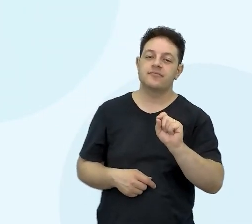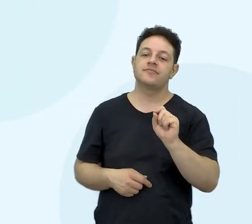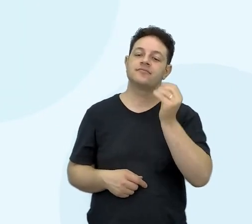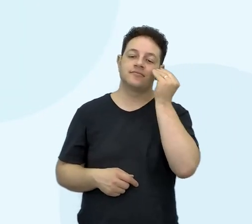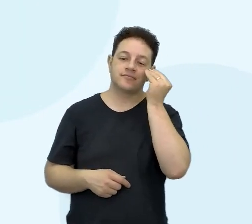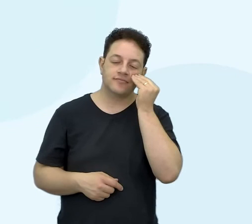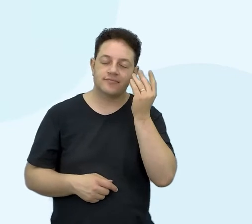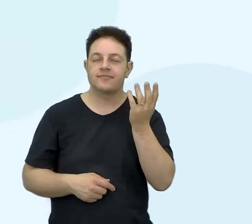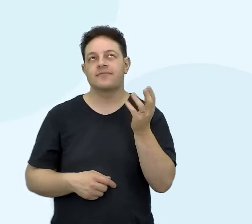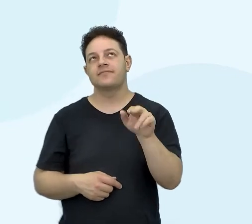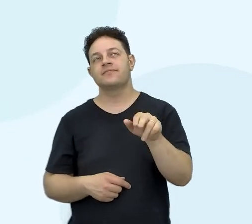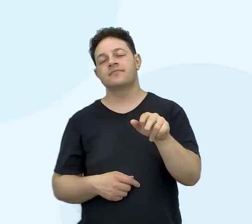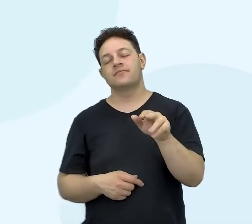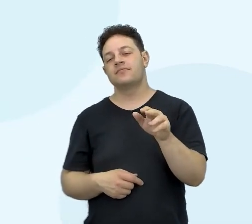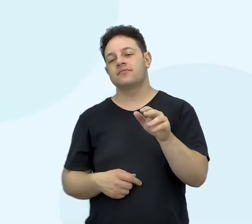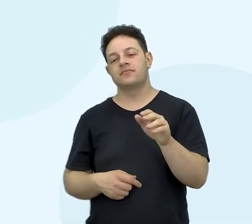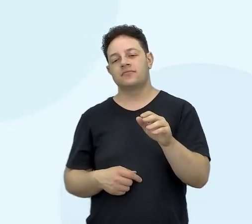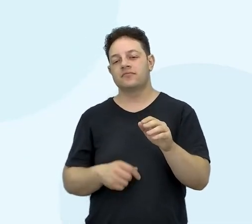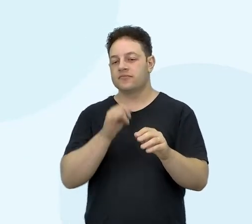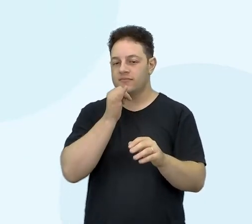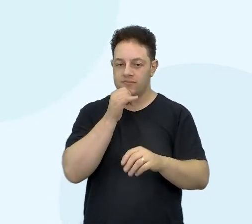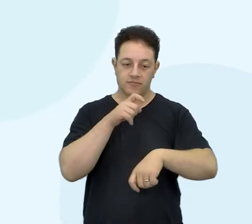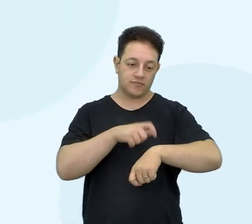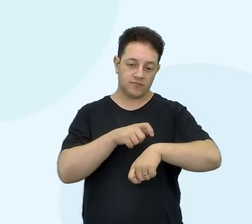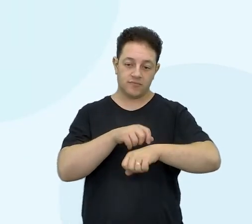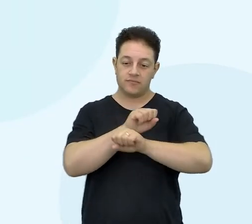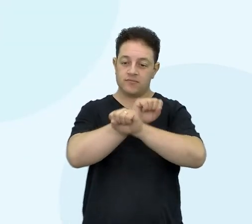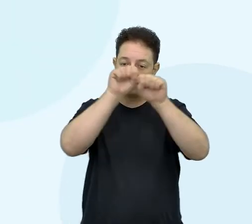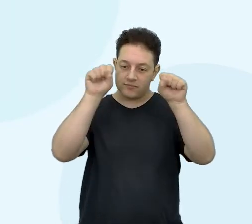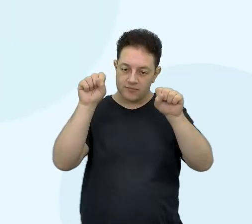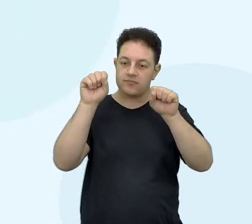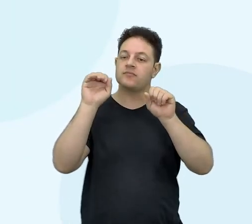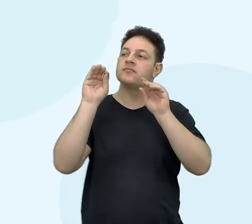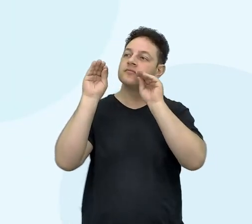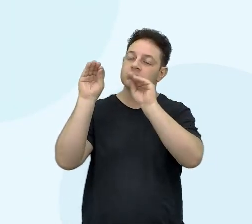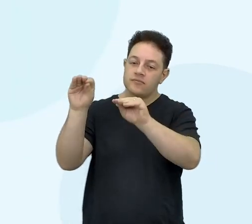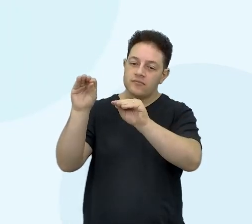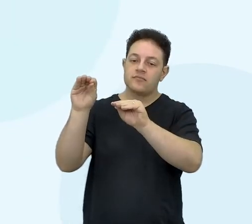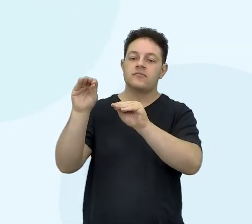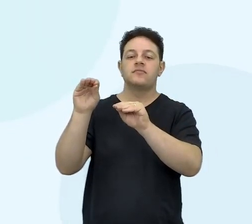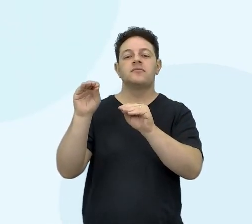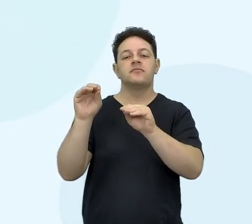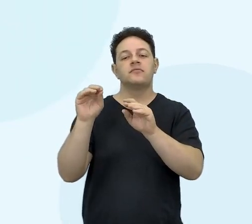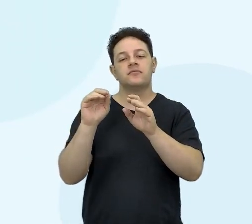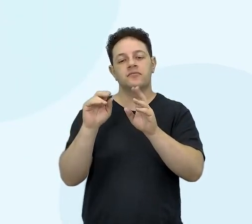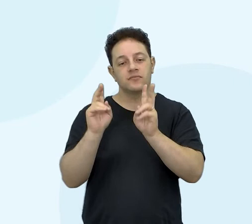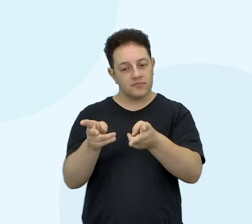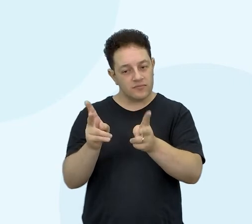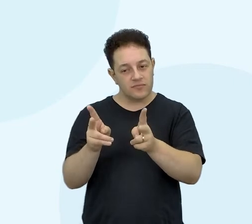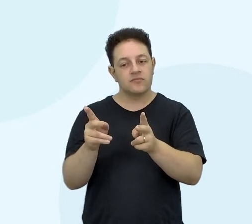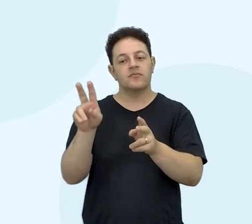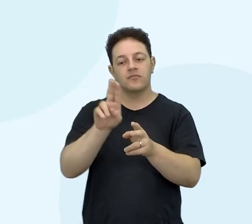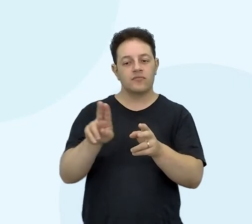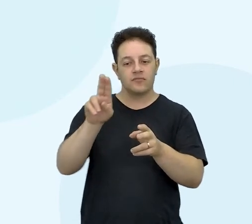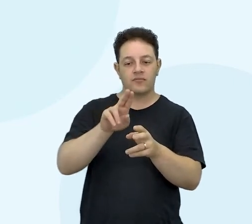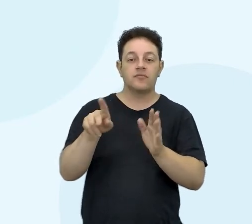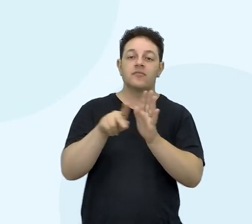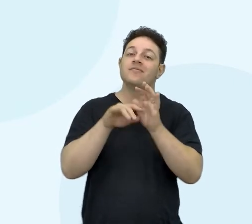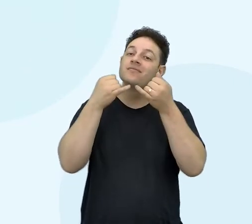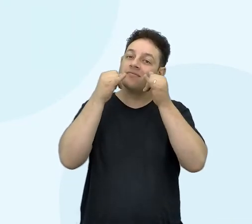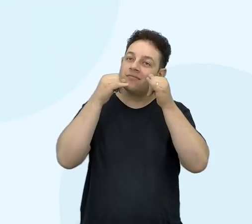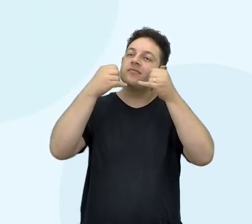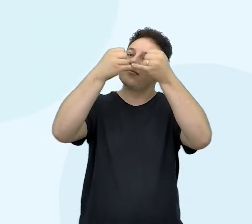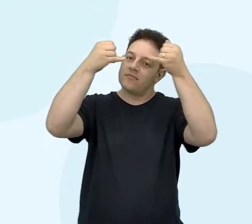ter pelo menos durante uma parte do dia, ter uma iluminação ainda usando energia